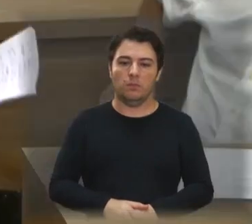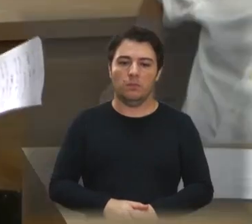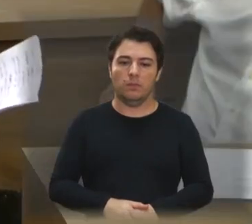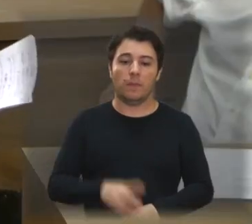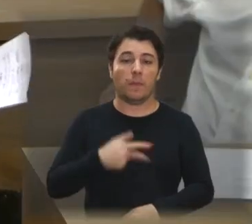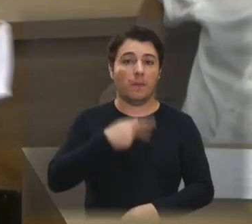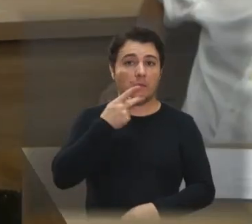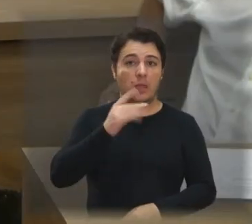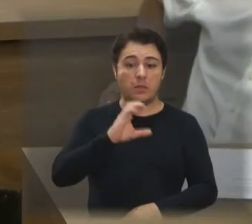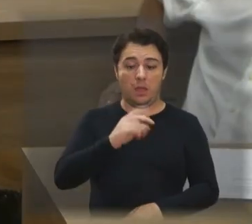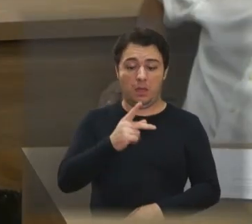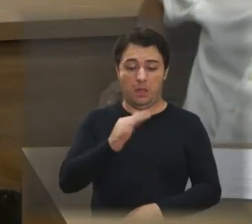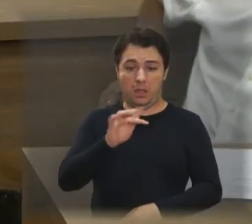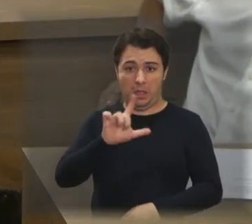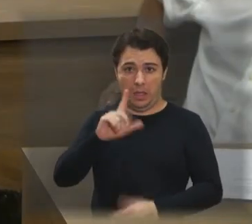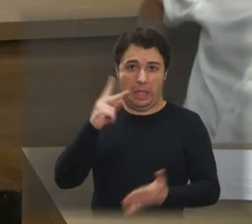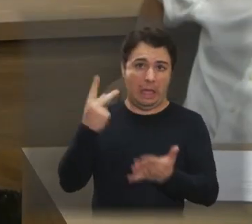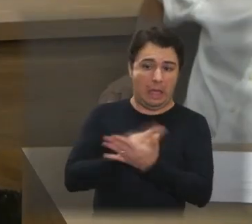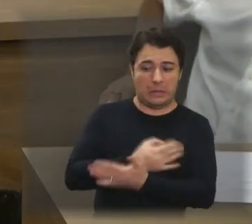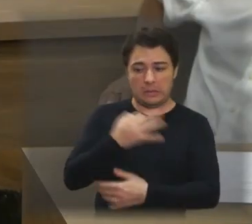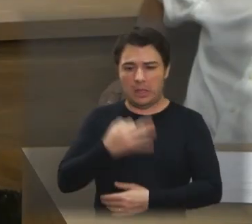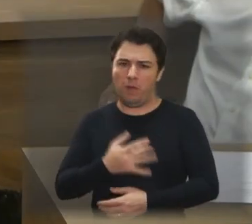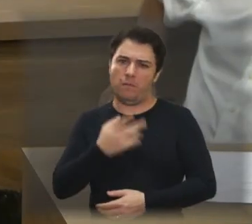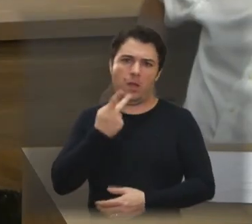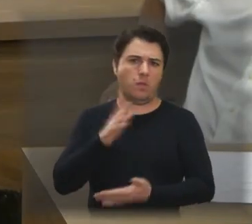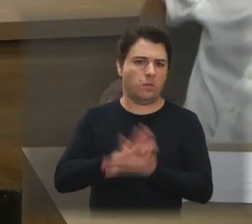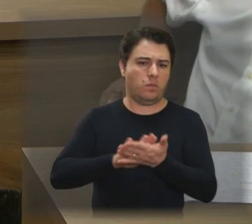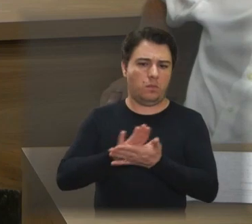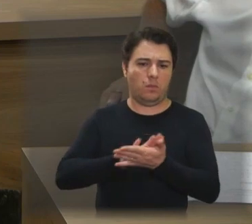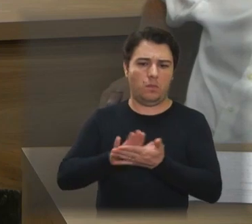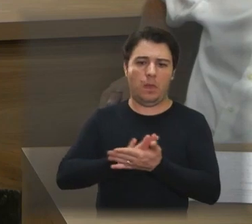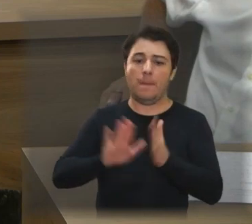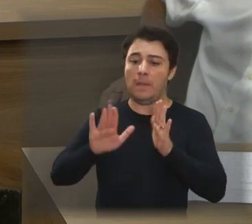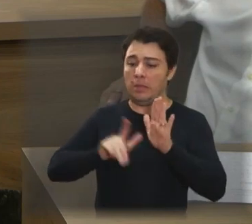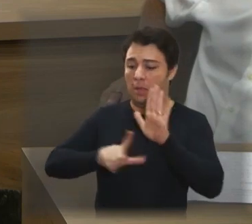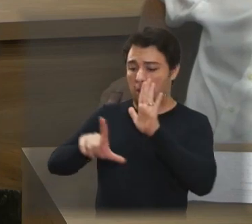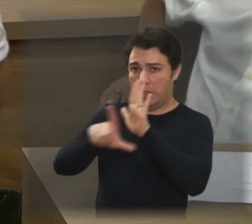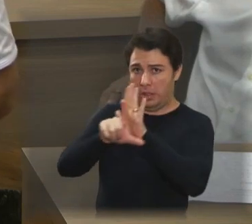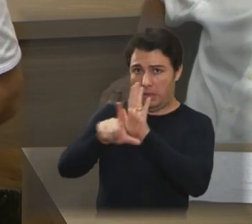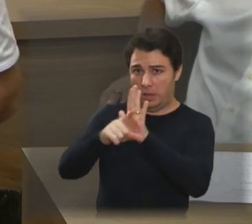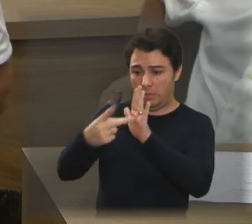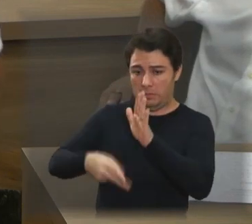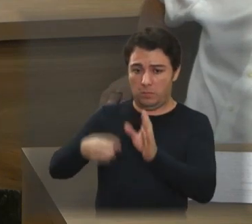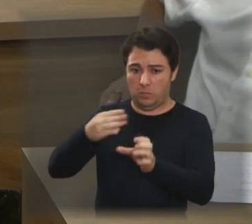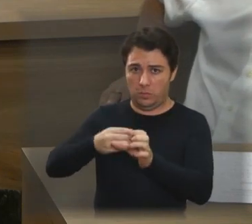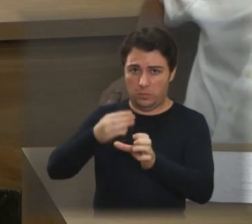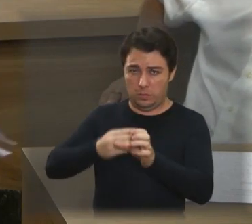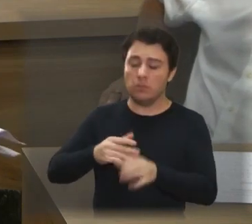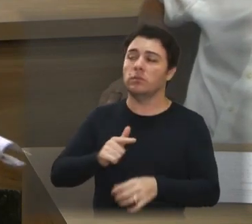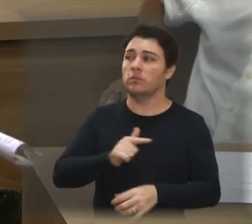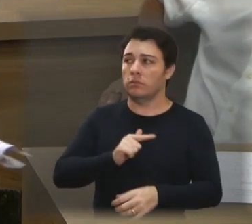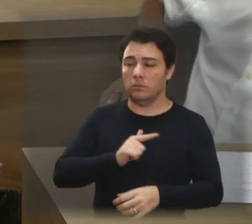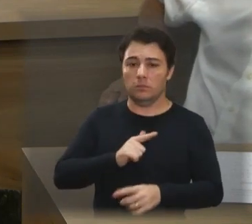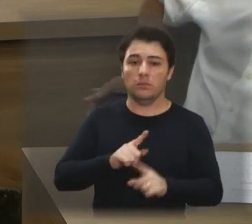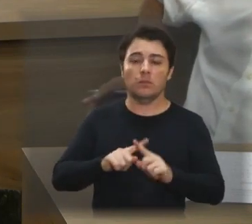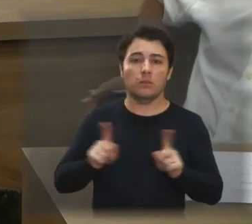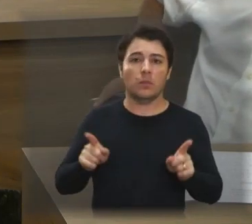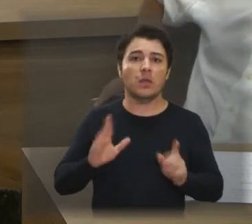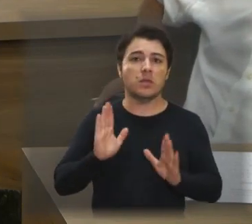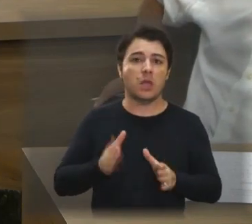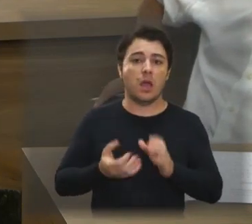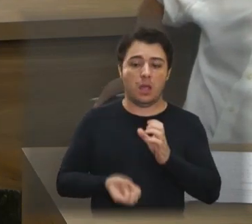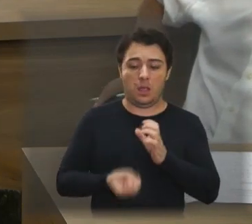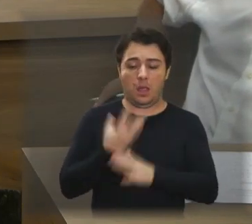que você é la teja correto ela esteja errada eu tô dizendo para vocês que existe uma lei municipal e essa lei municipal